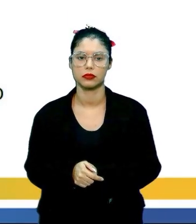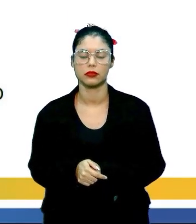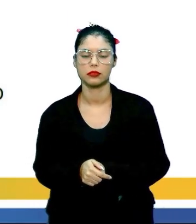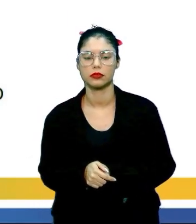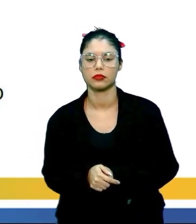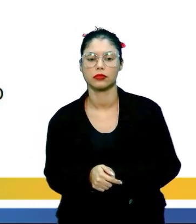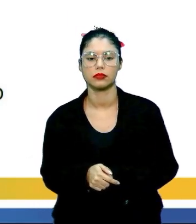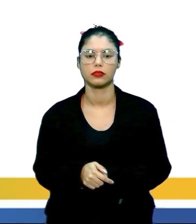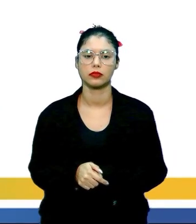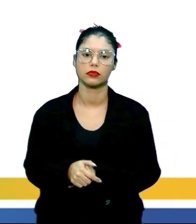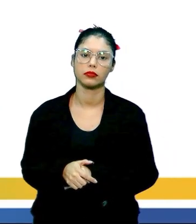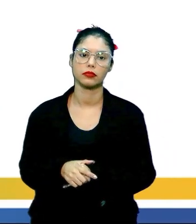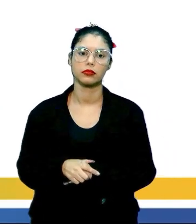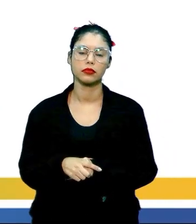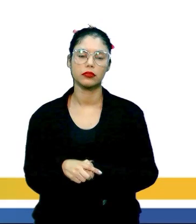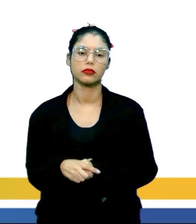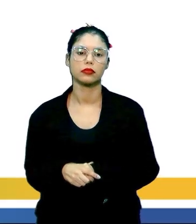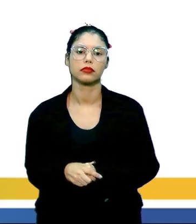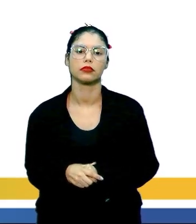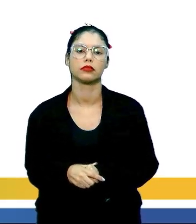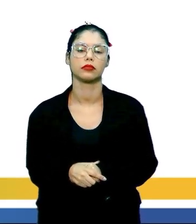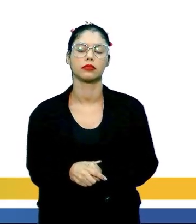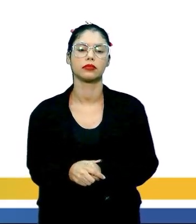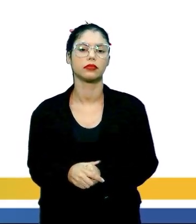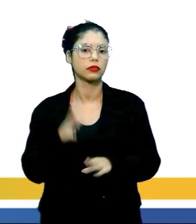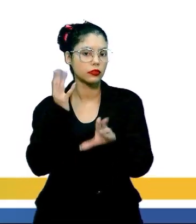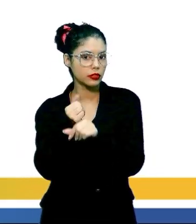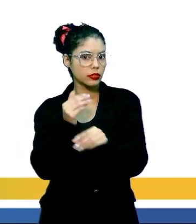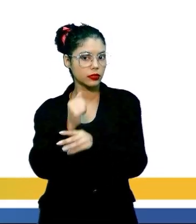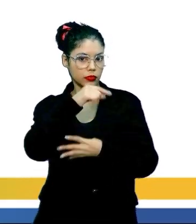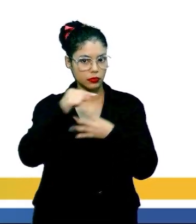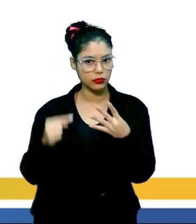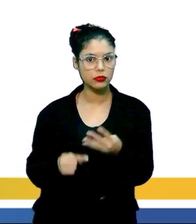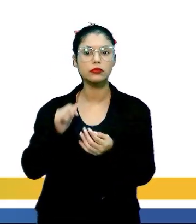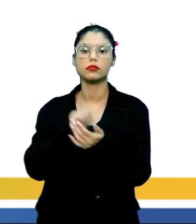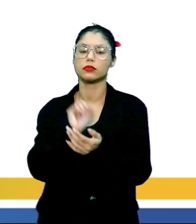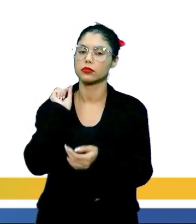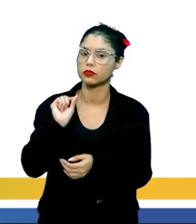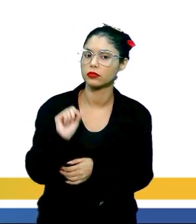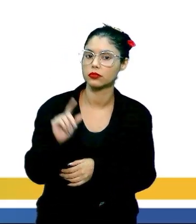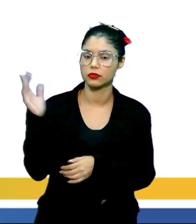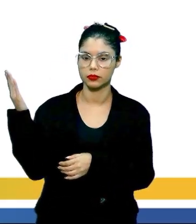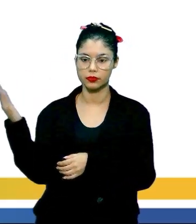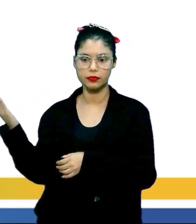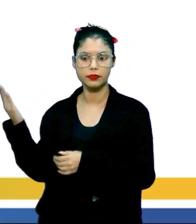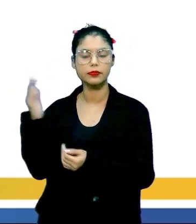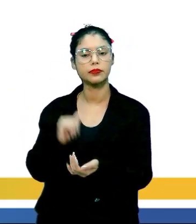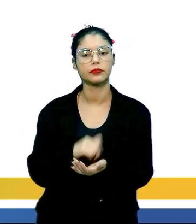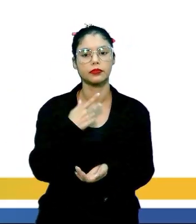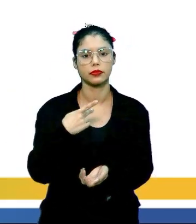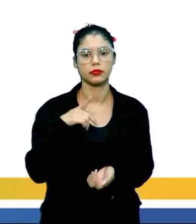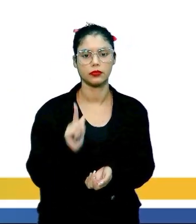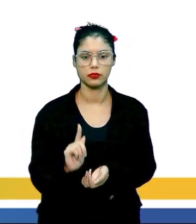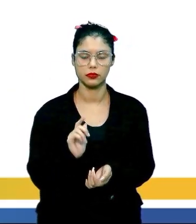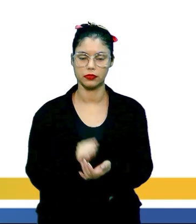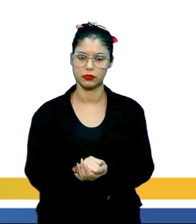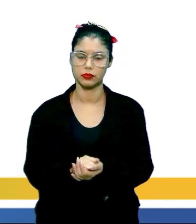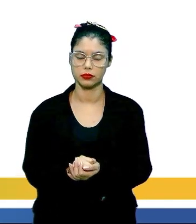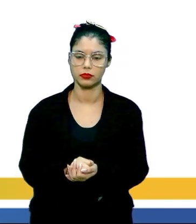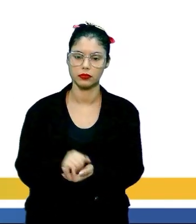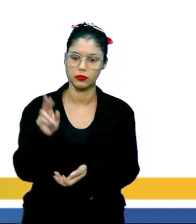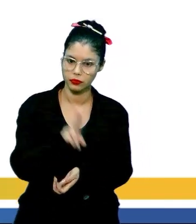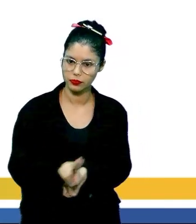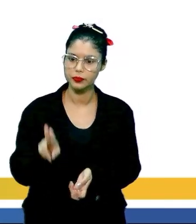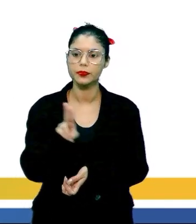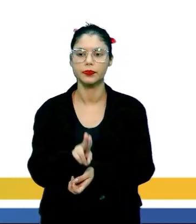com dúvidas. Vamos lá. E se eu quiser somar os termos, eu vou recorrer a essa fórmula aqui, tá? Essa é a fórmula que eu